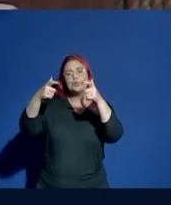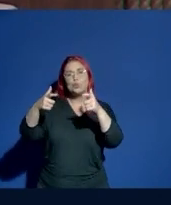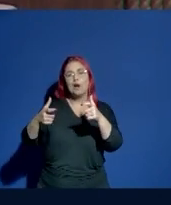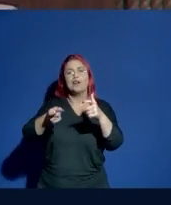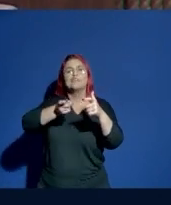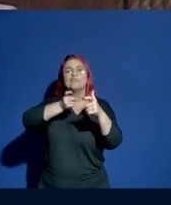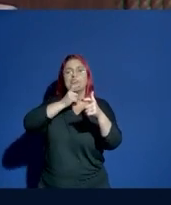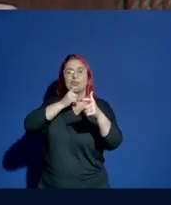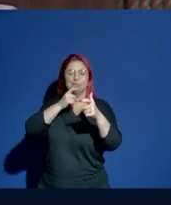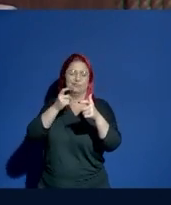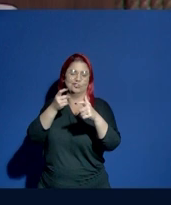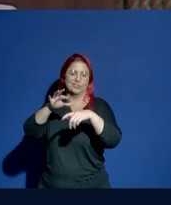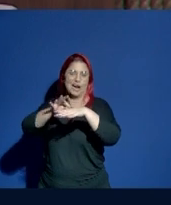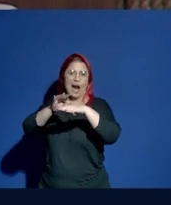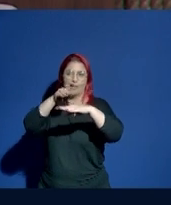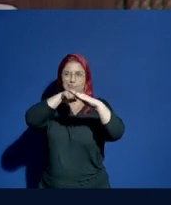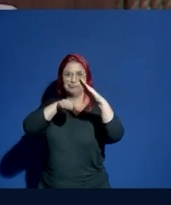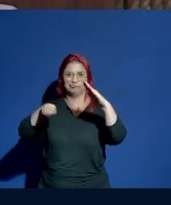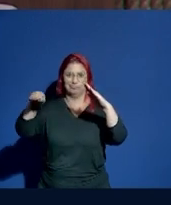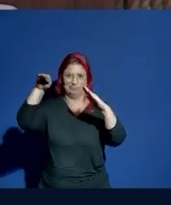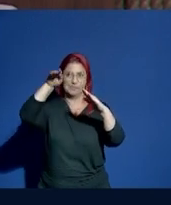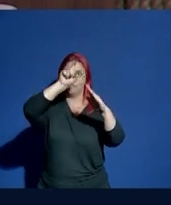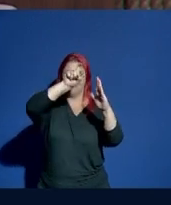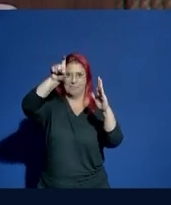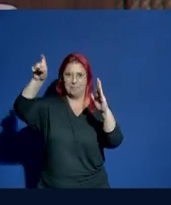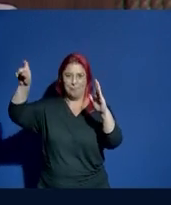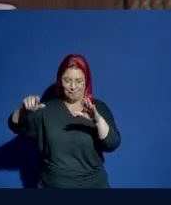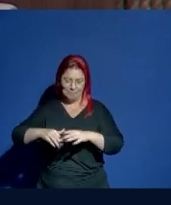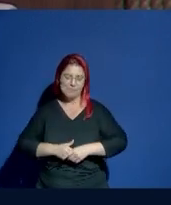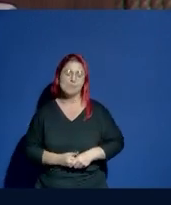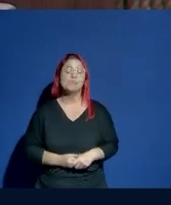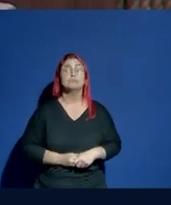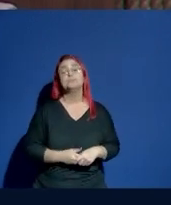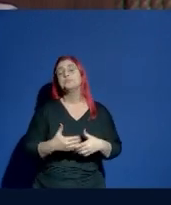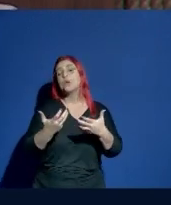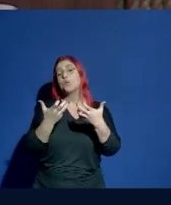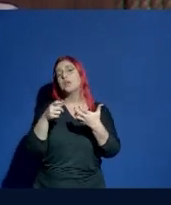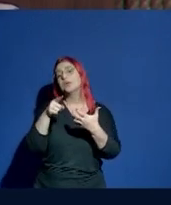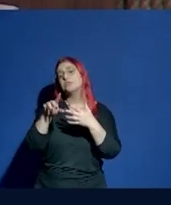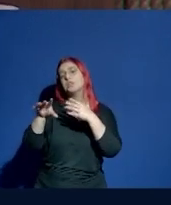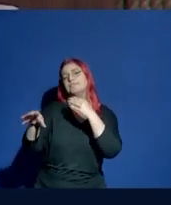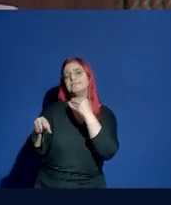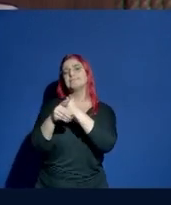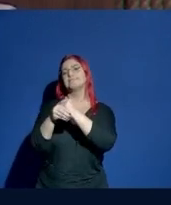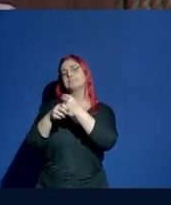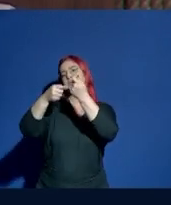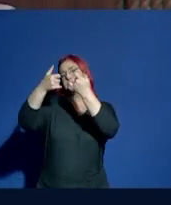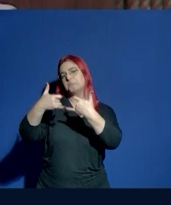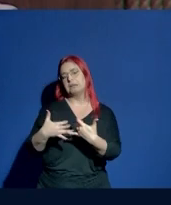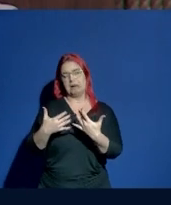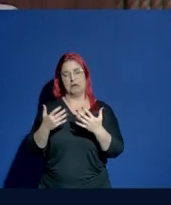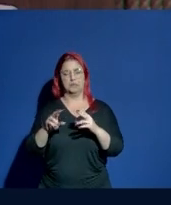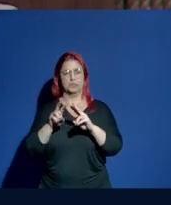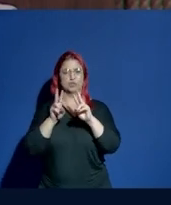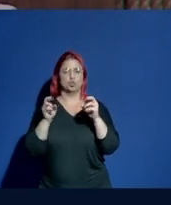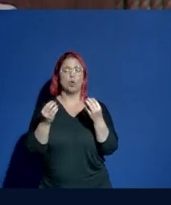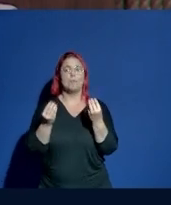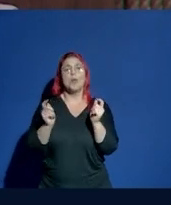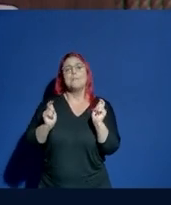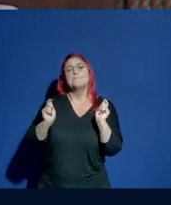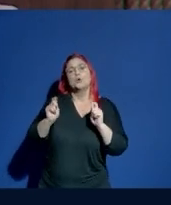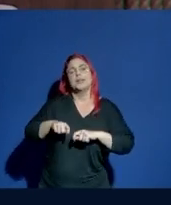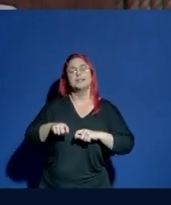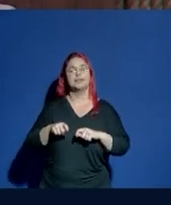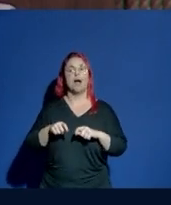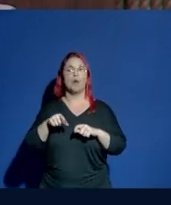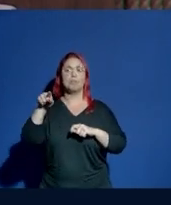fora dos 3 maiores, né? Eu queria, com esse gancho, que você discorresse um pouquinho sobre o potencial